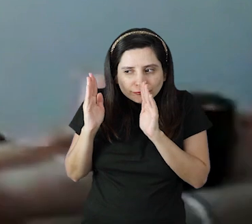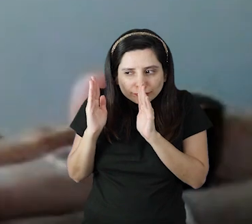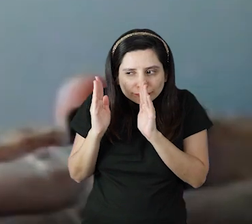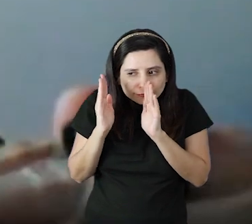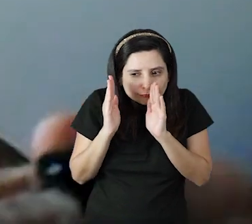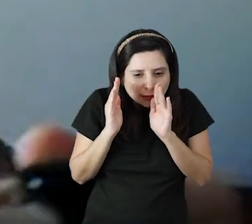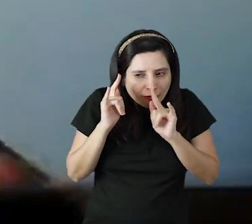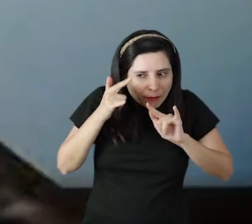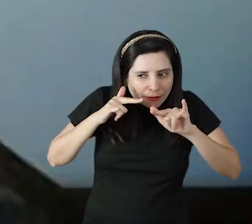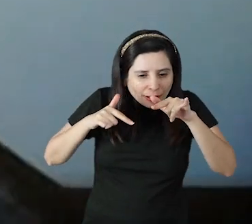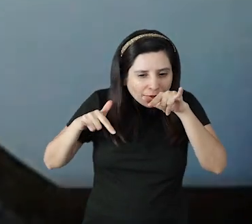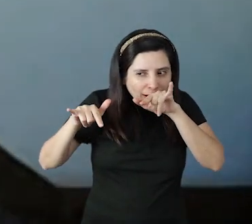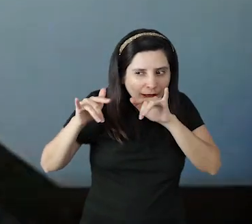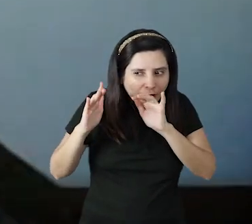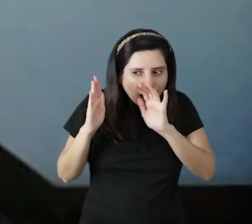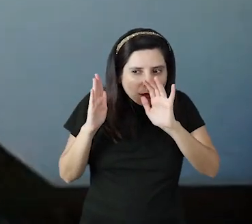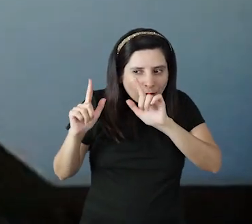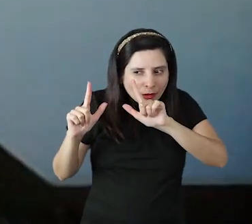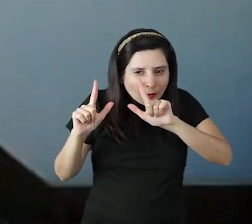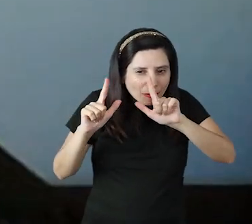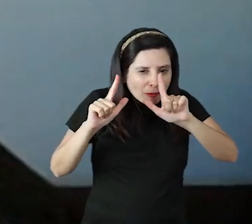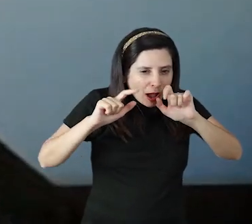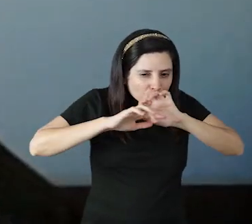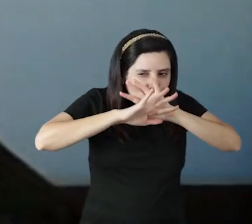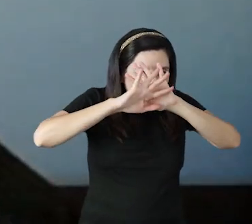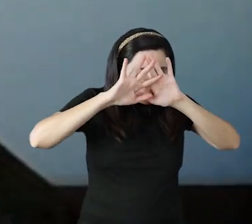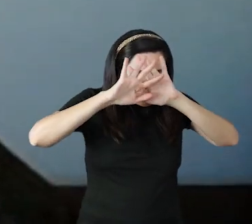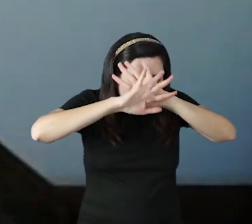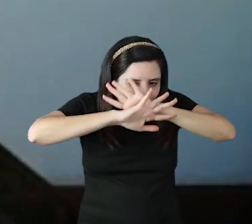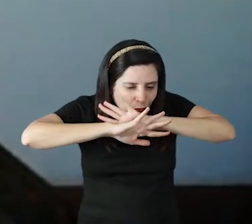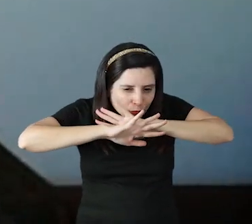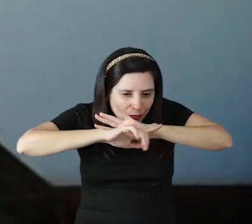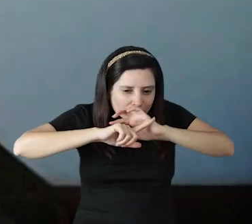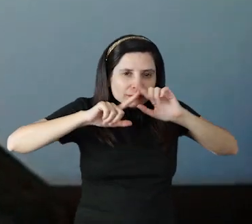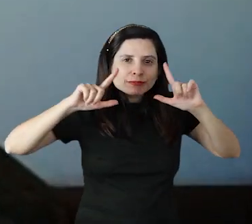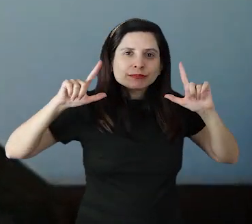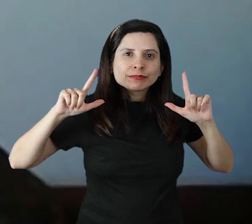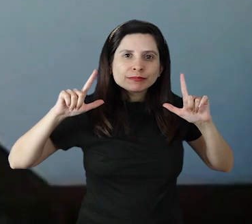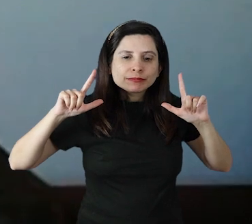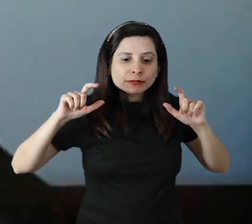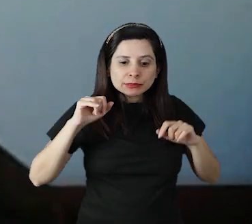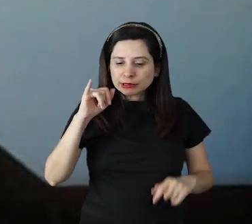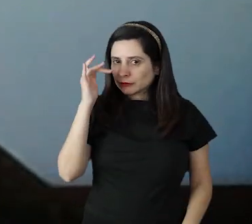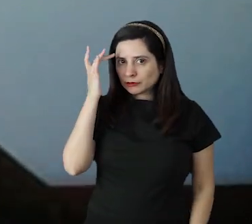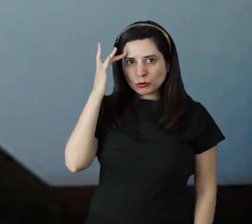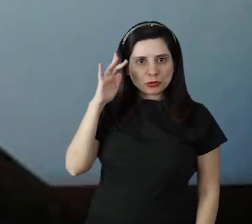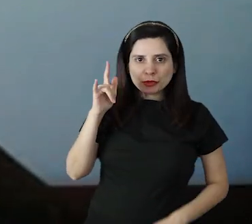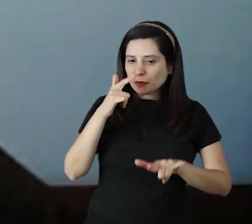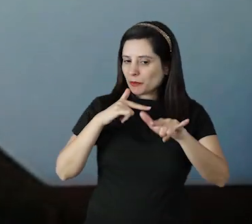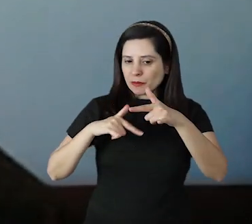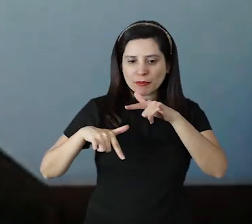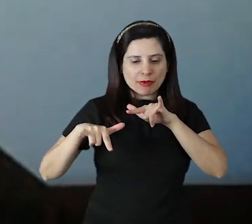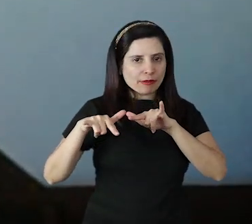tempo, manipulando essa história para a sombra aparecer, né. Eh, Quem não sabe manipular